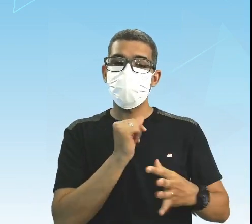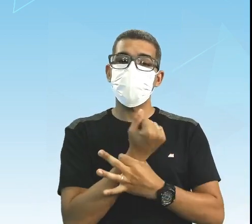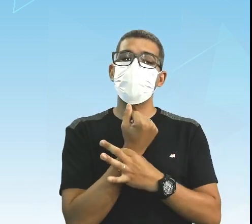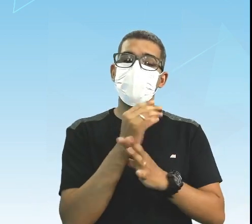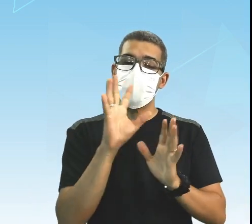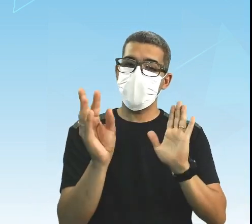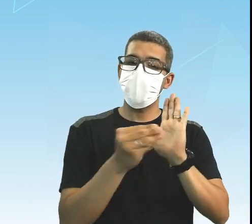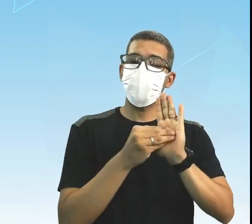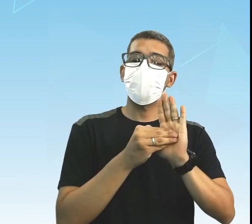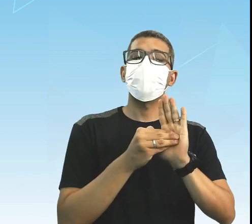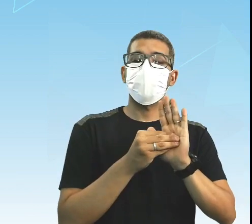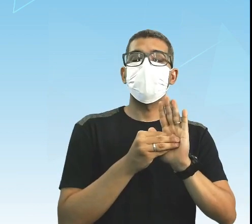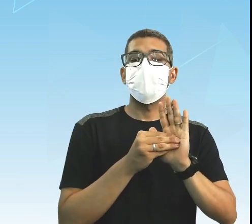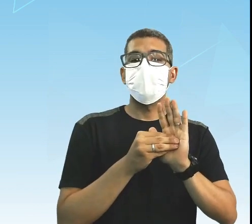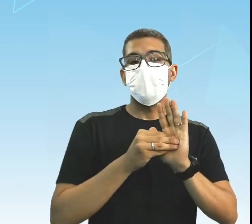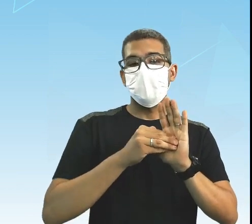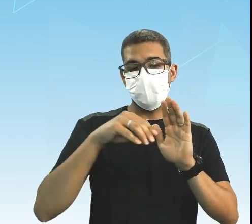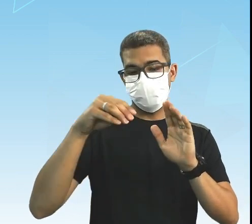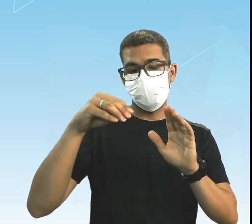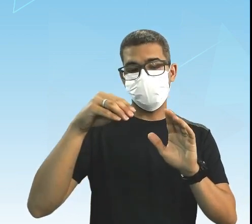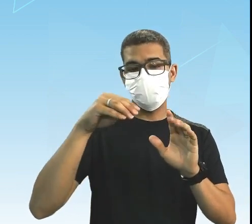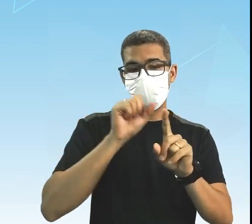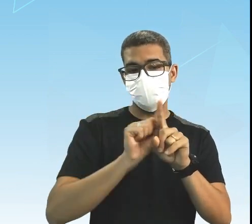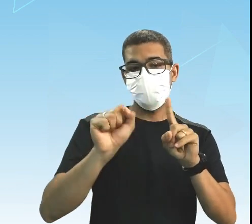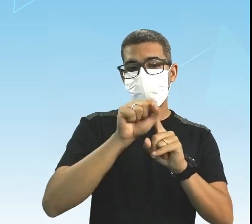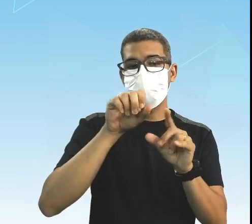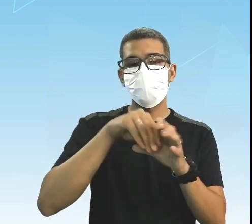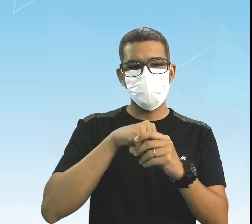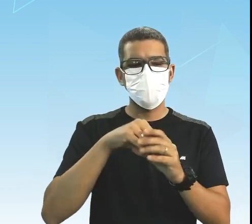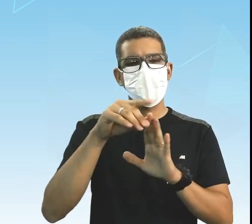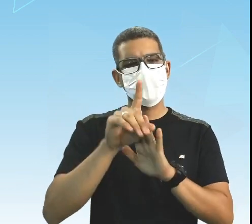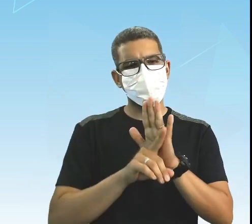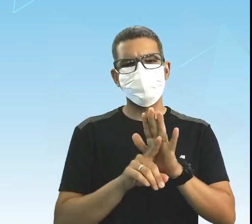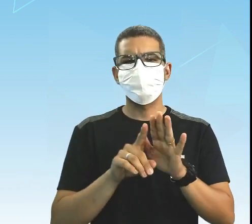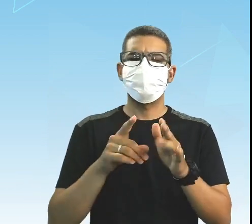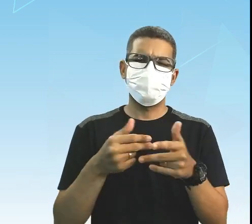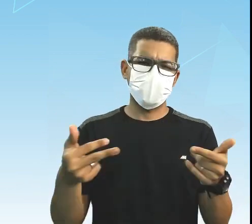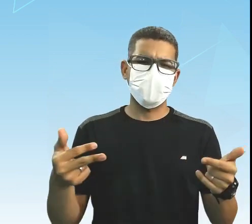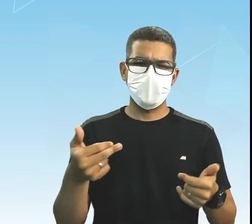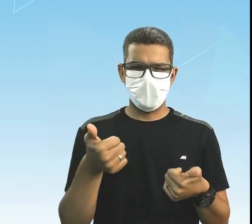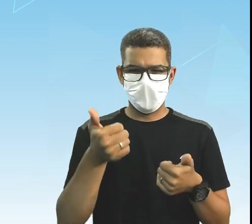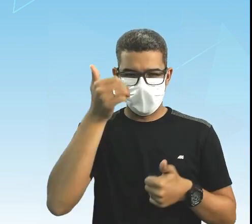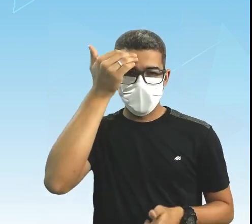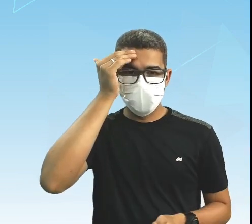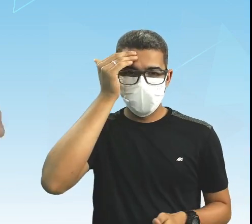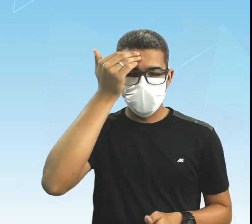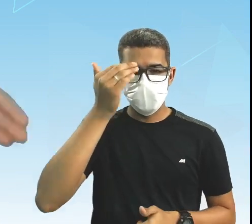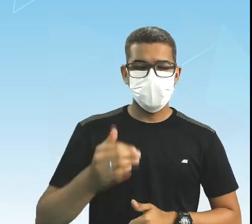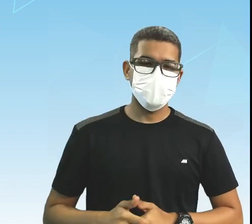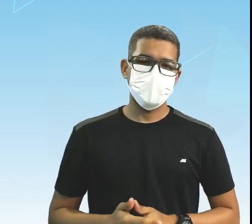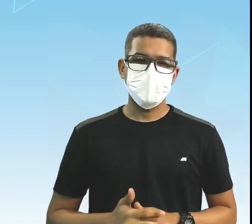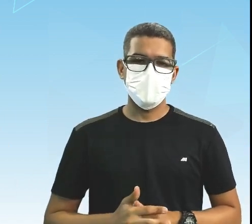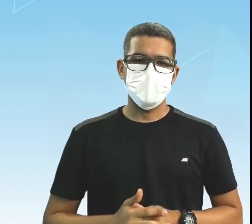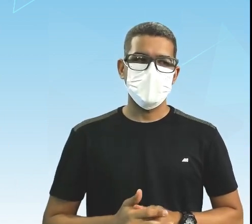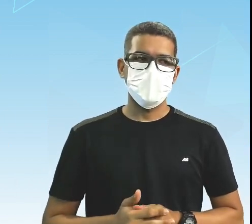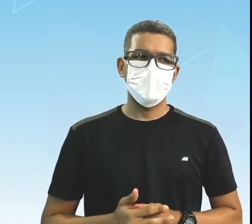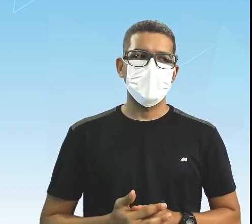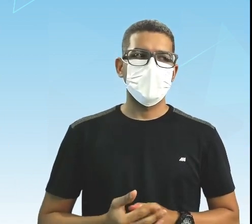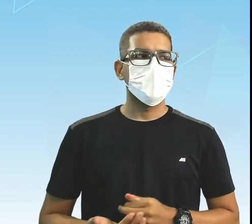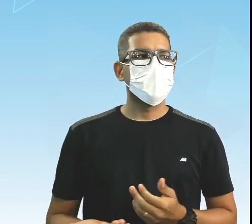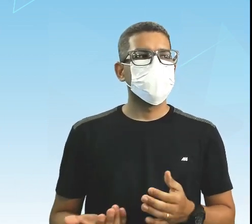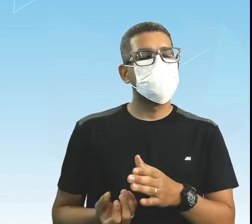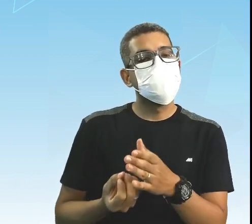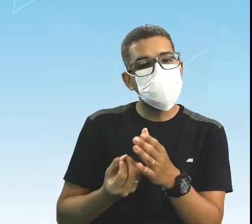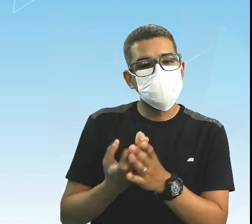dentro da nossa sociedade, que você tem esses direitos e deveres. Deu para entender, meus amores? Dentro da criação